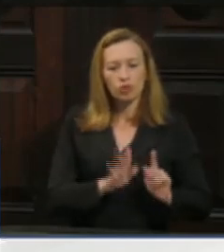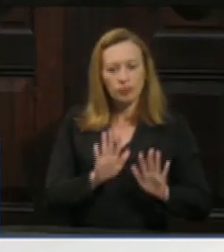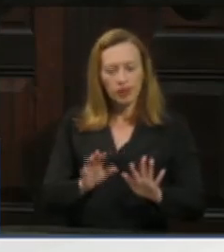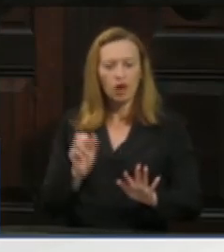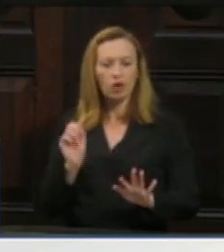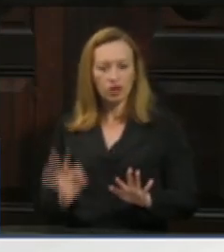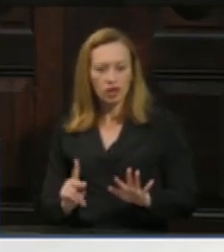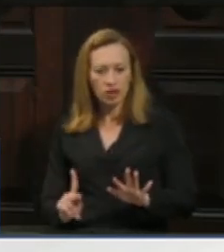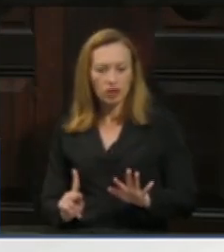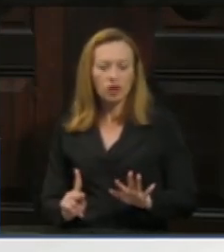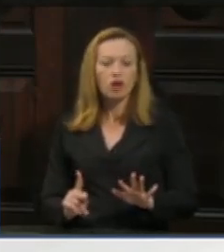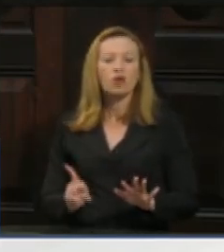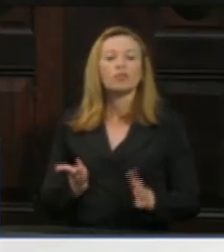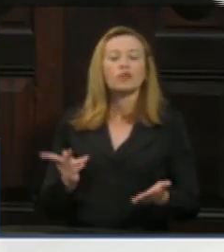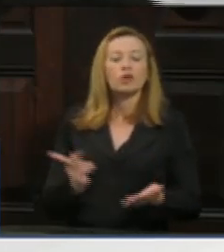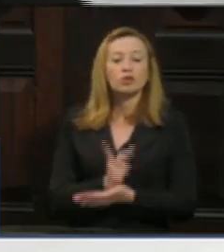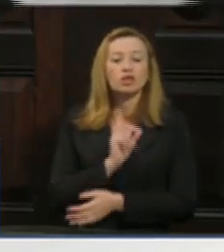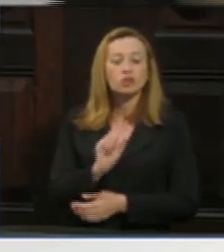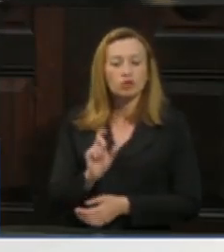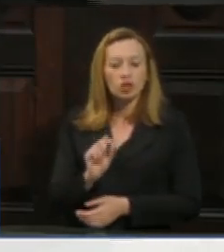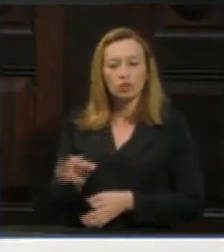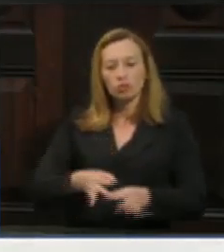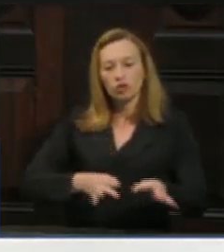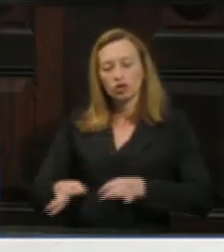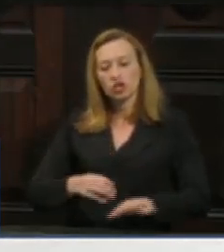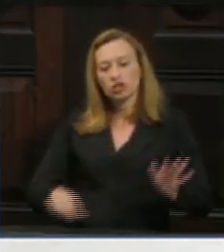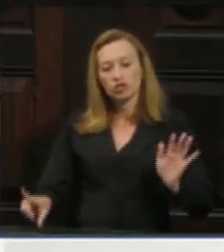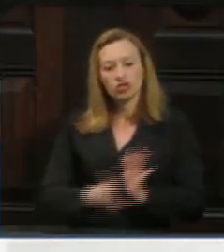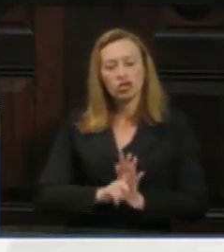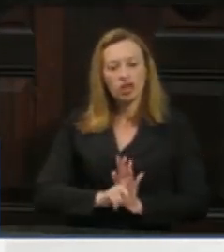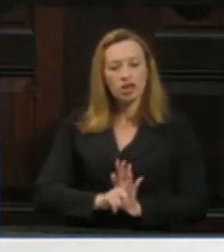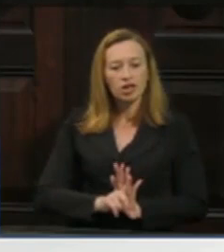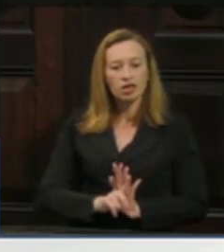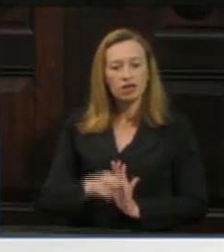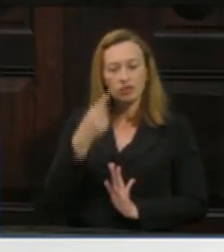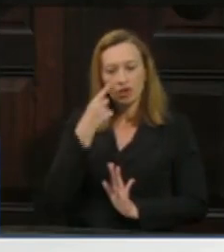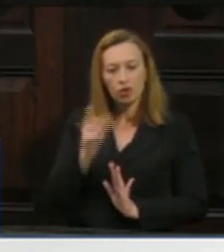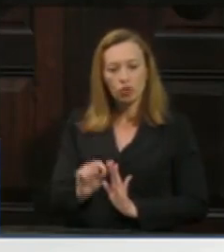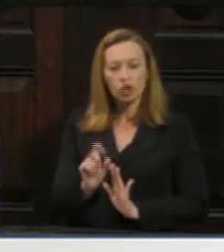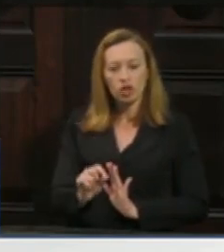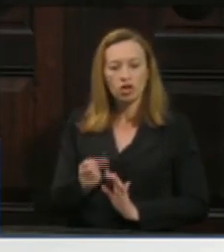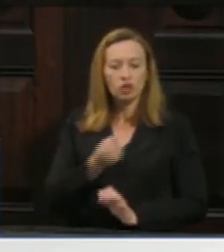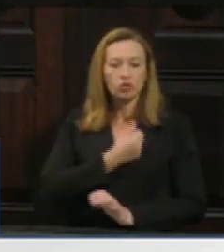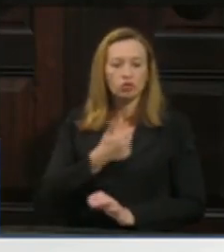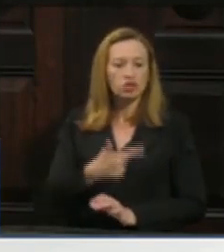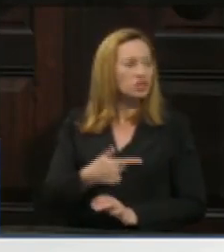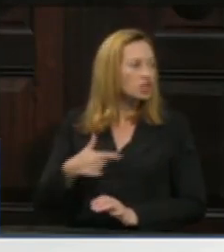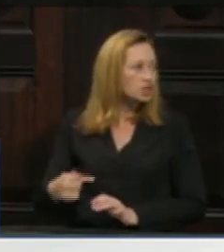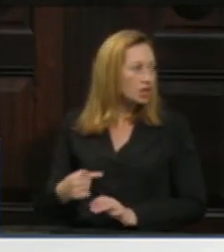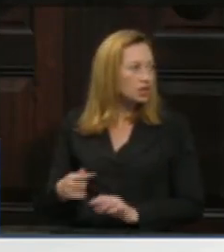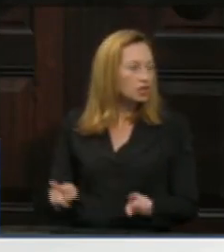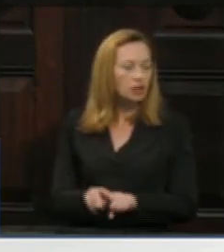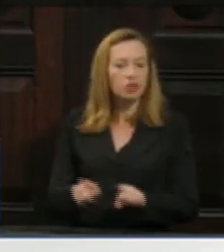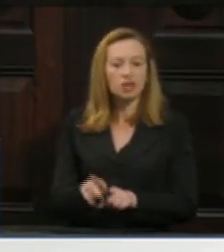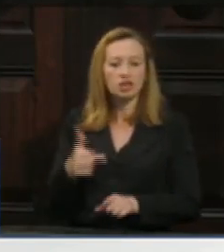Externas a competência de apresentar sugestões legislativas que obtiverem no